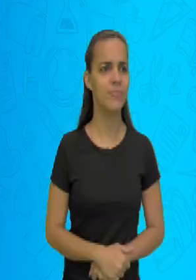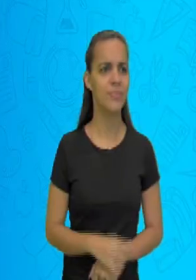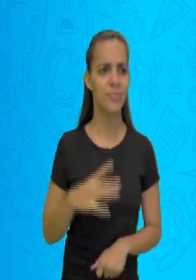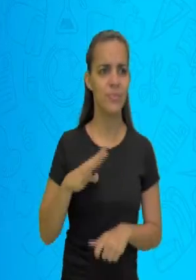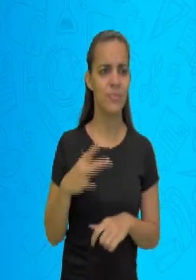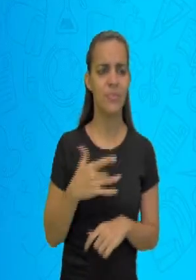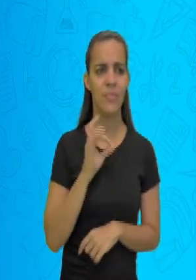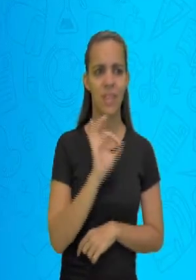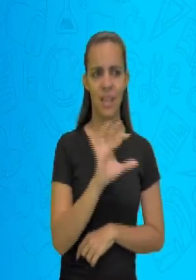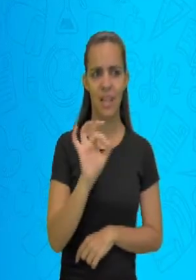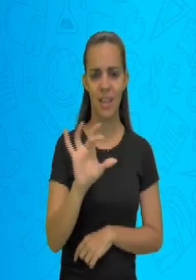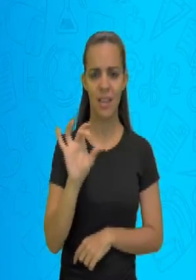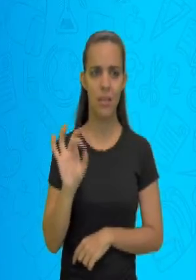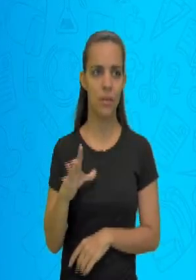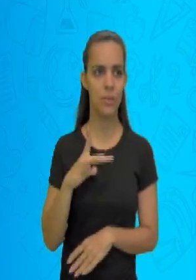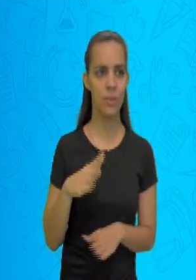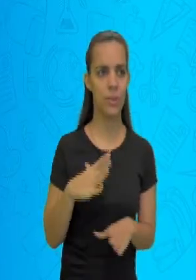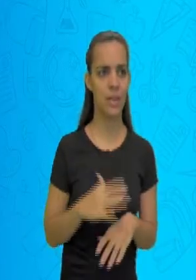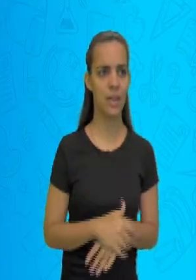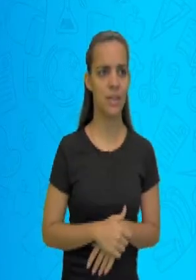todas têm as suas